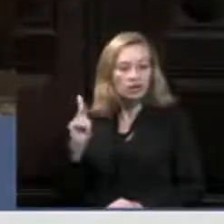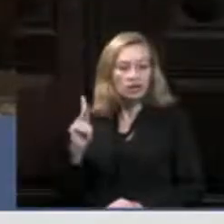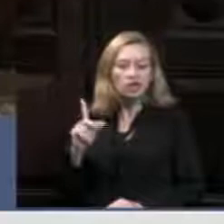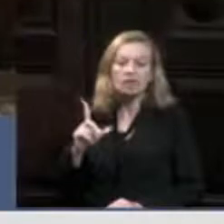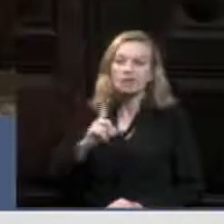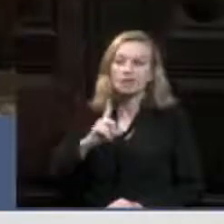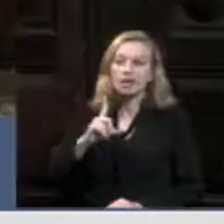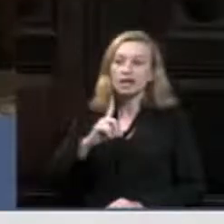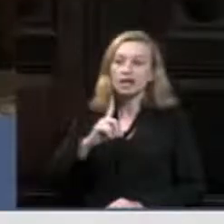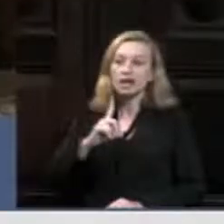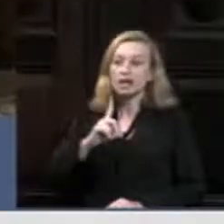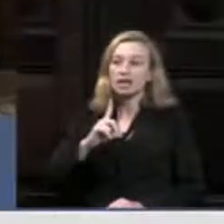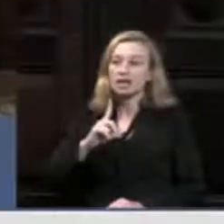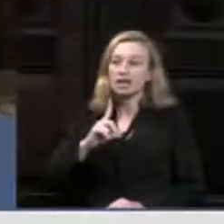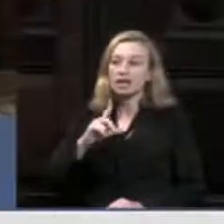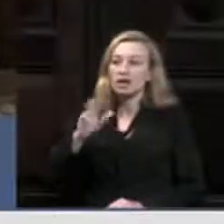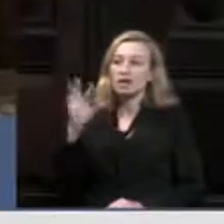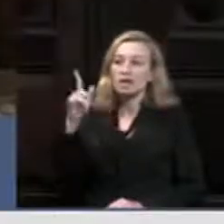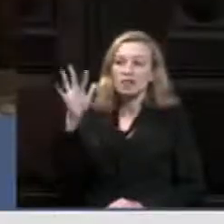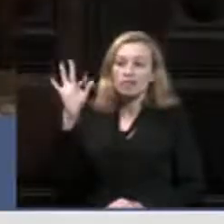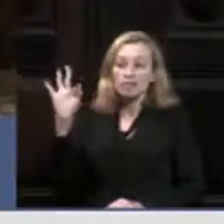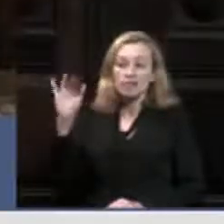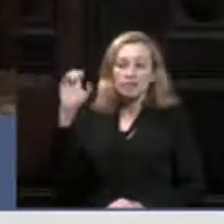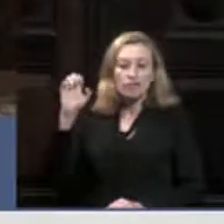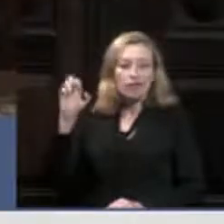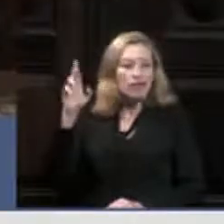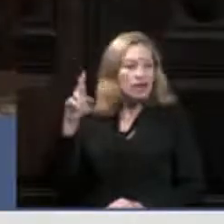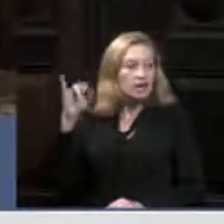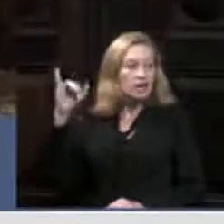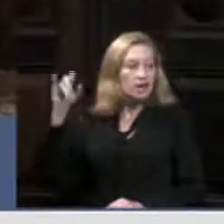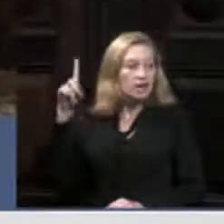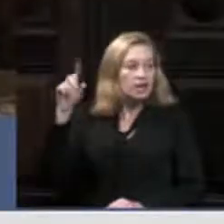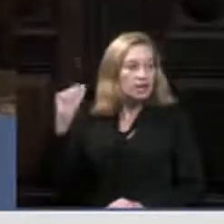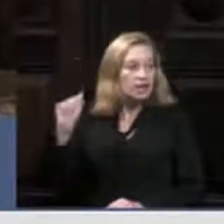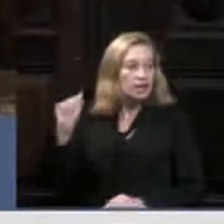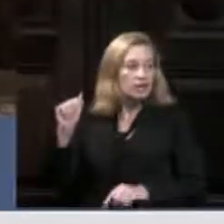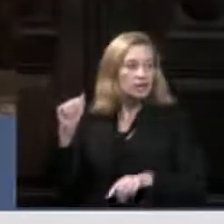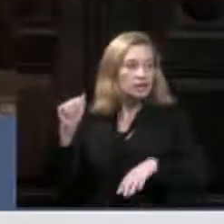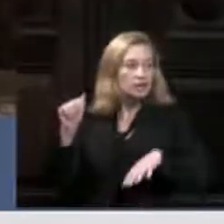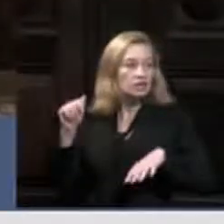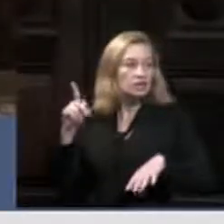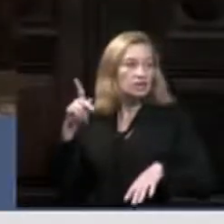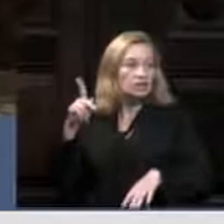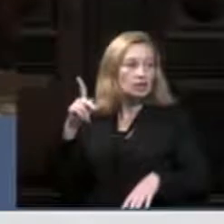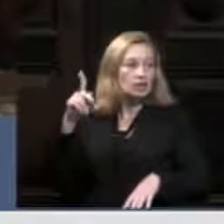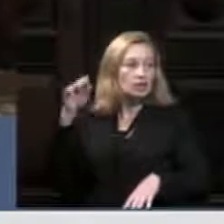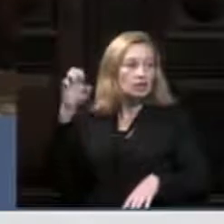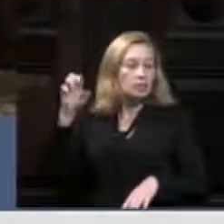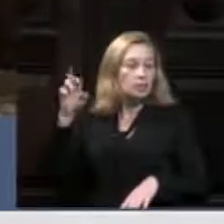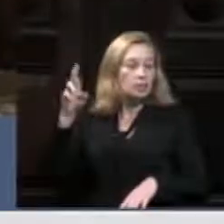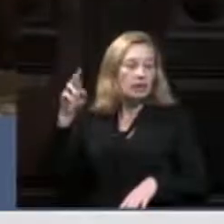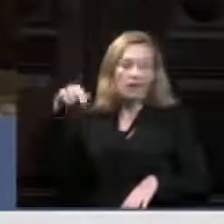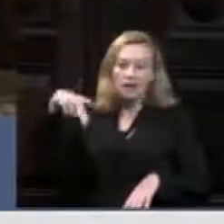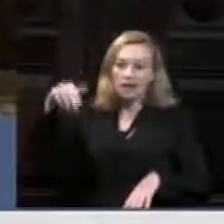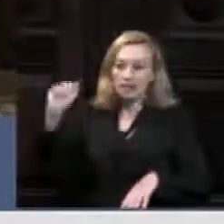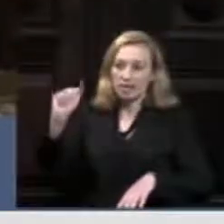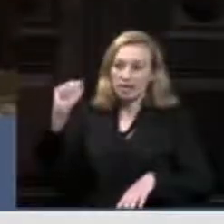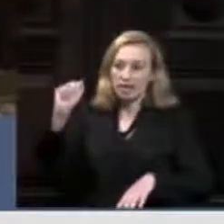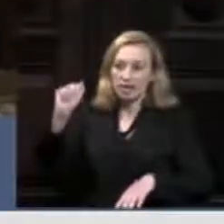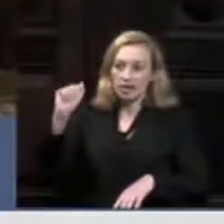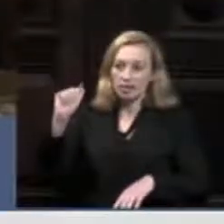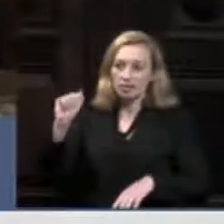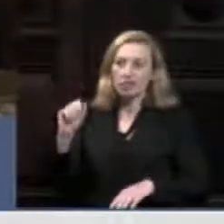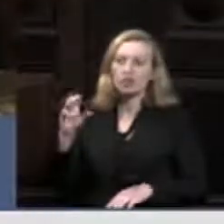que às vezes os cães iam lá, lambiam, etc. E o orixá Omulu teria sido